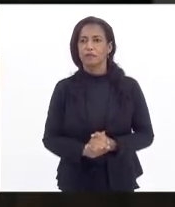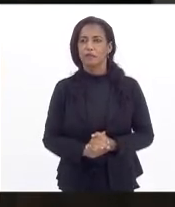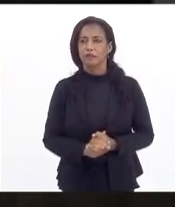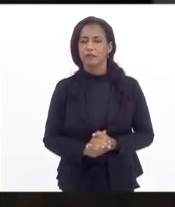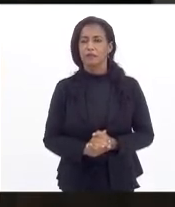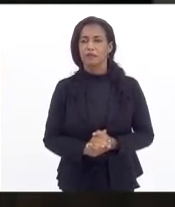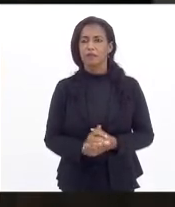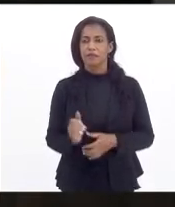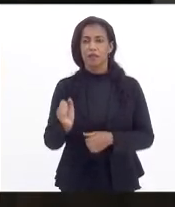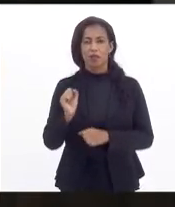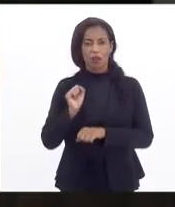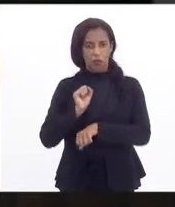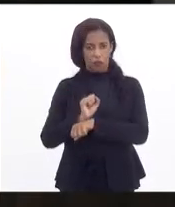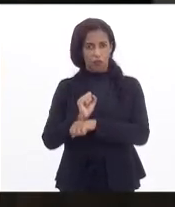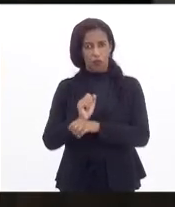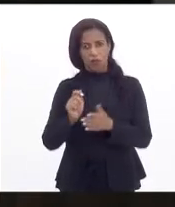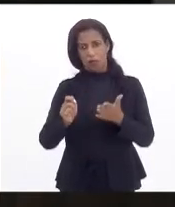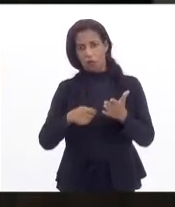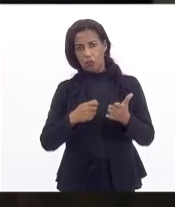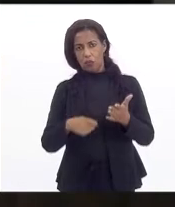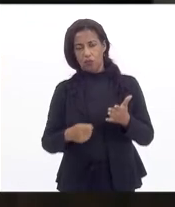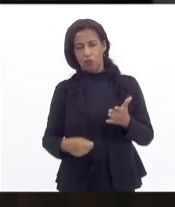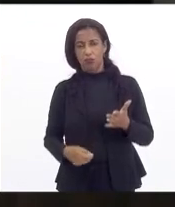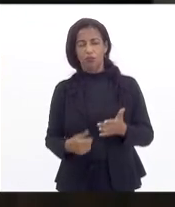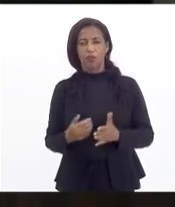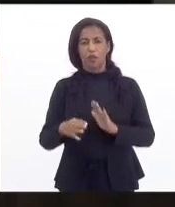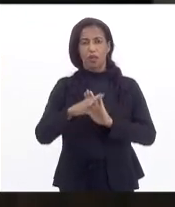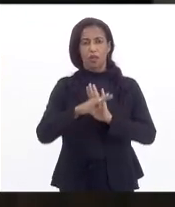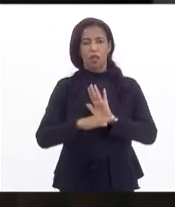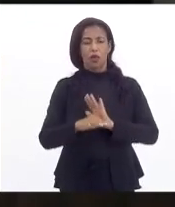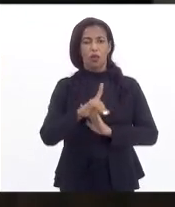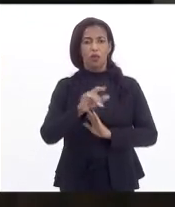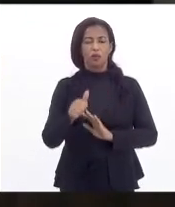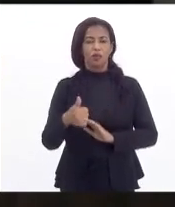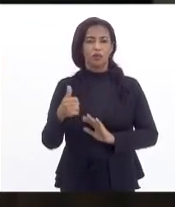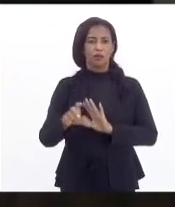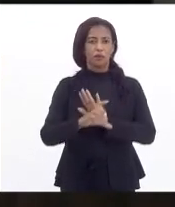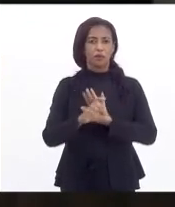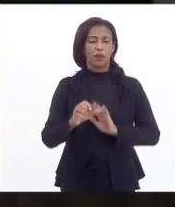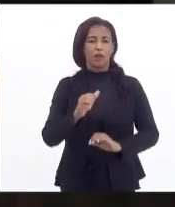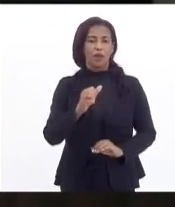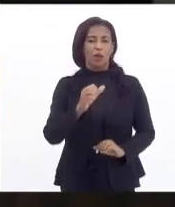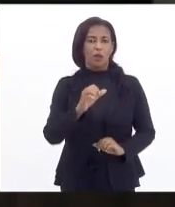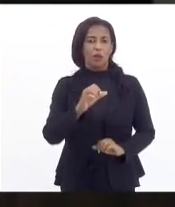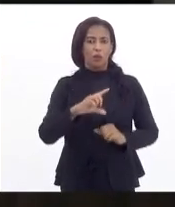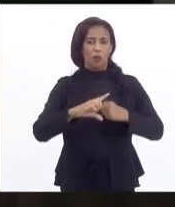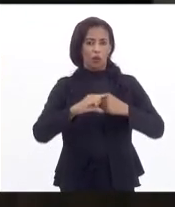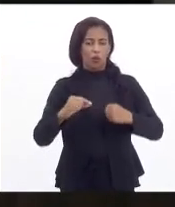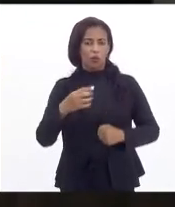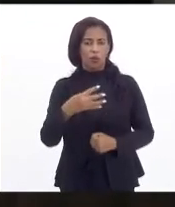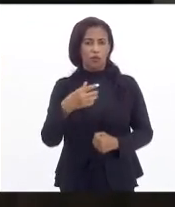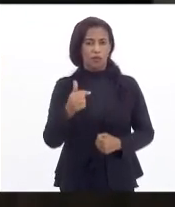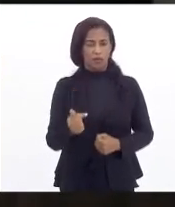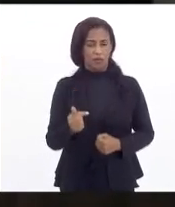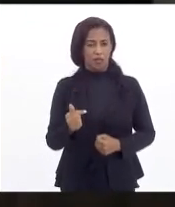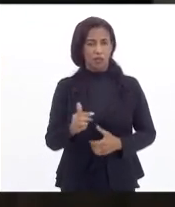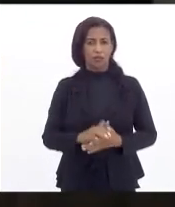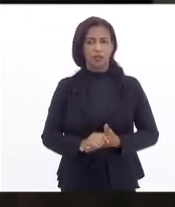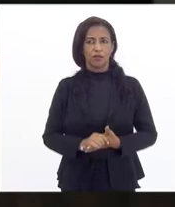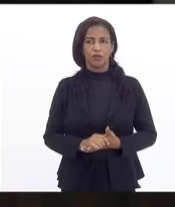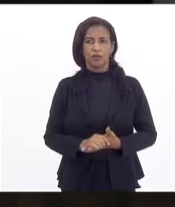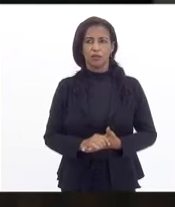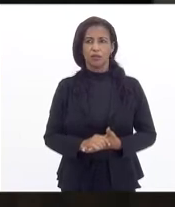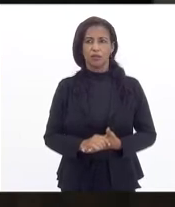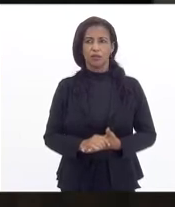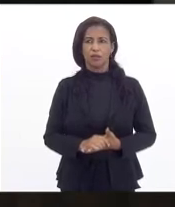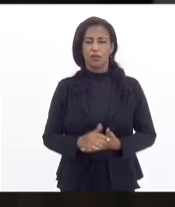vou oferecer a coautoria do projeto. Inclui na ordem do dia, de acordo com o parágrafo 1º do artigo 47 do Regimento Interno, em tramitação